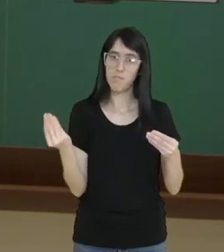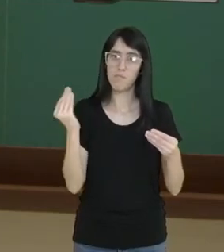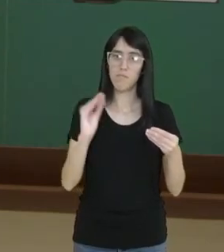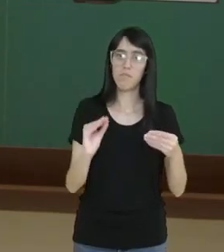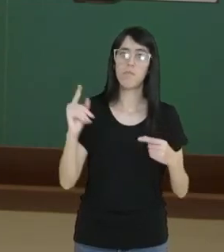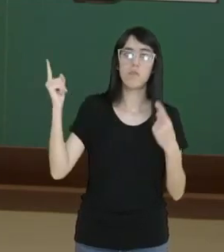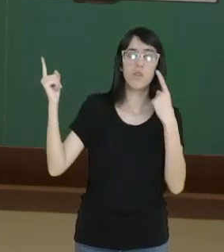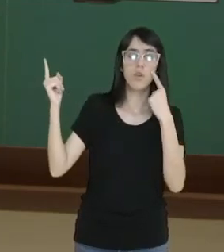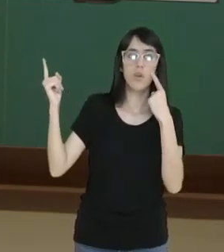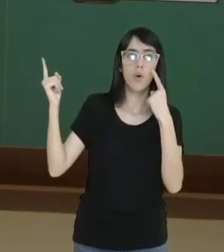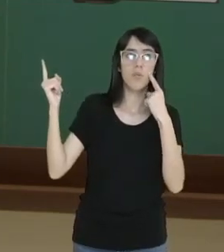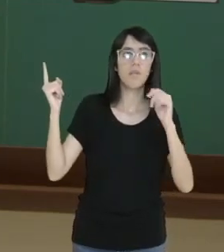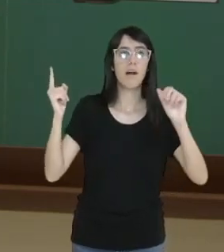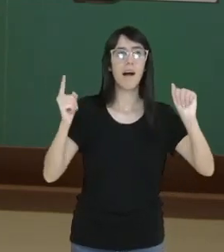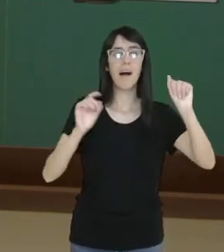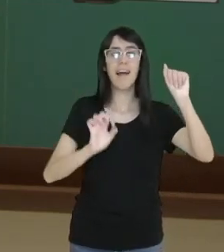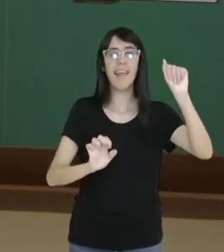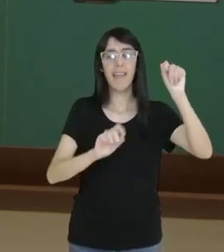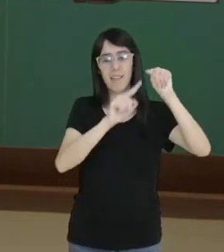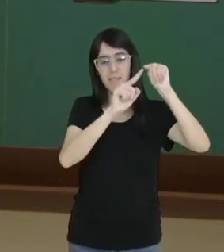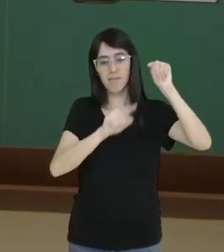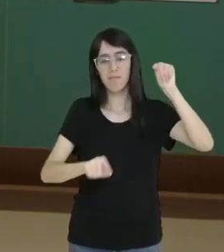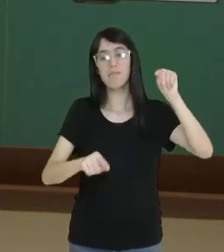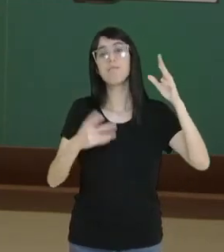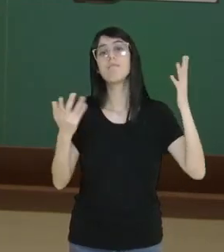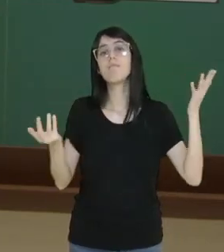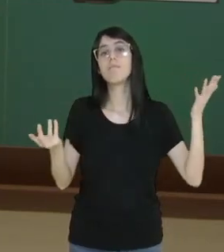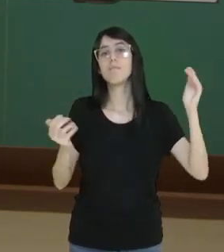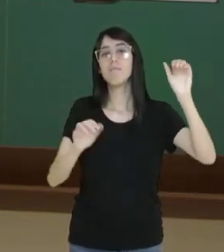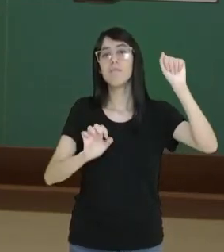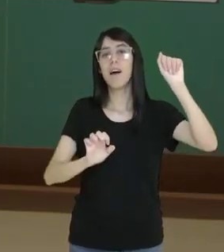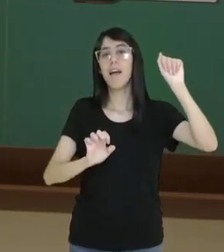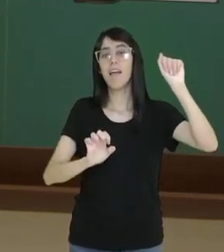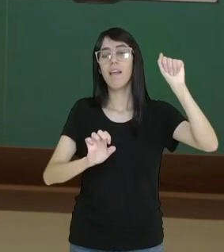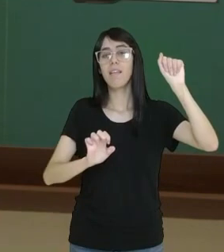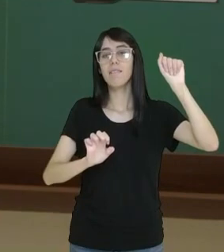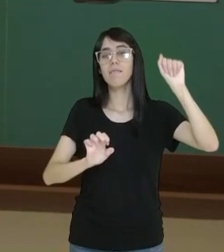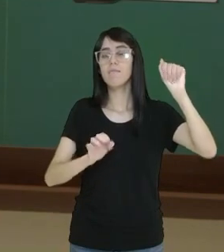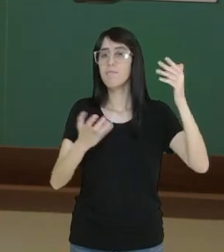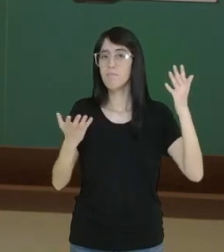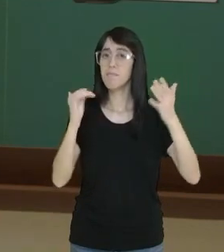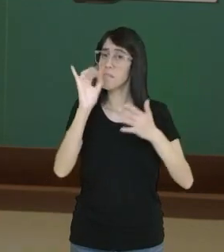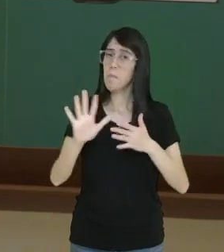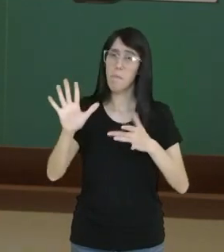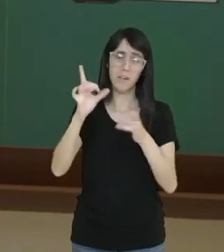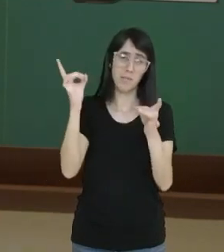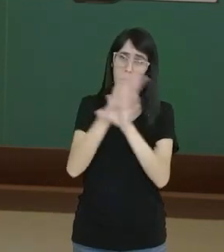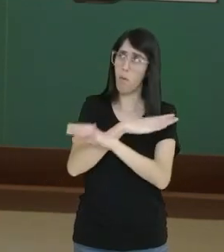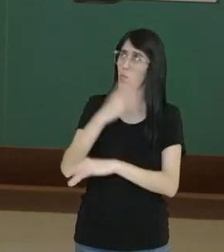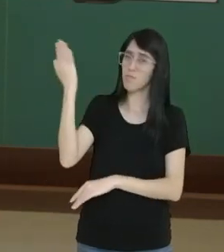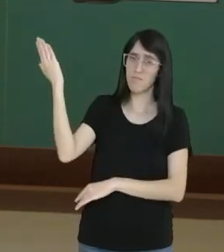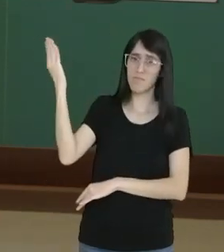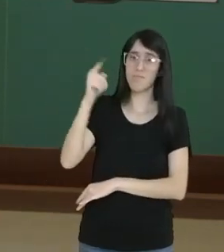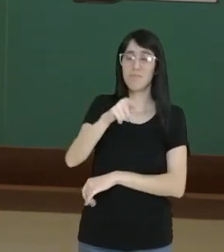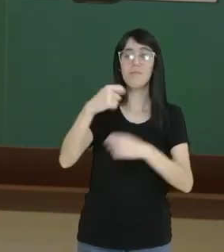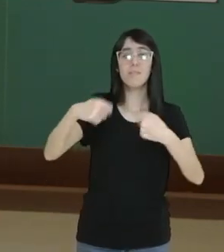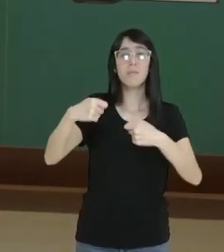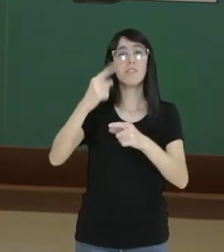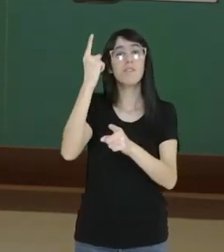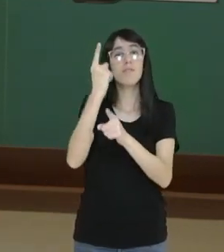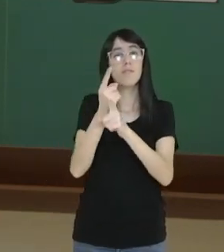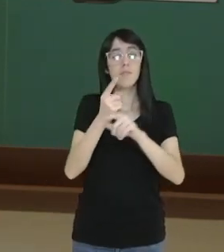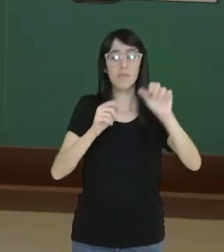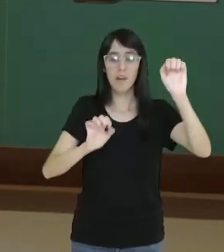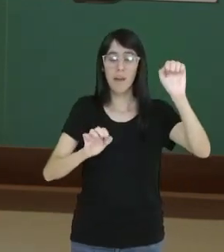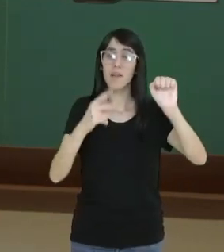AE é. Então, ele quer essa medida aqui, ó. Agora o desenho já está pronto, né? Então agora você só precisa usar a